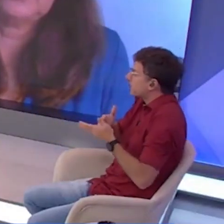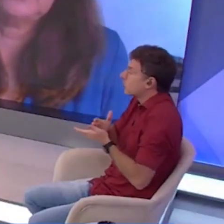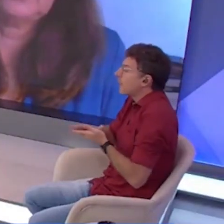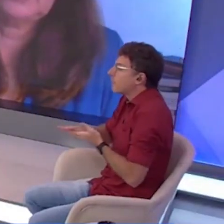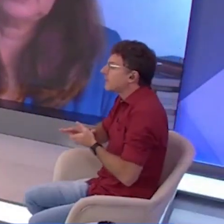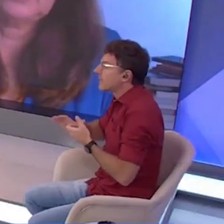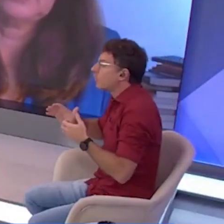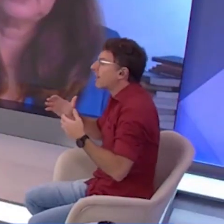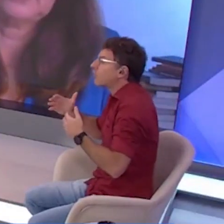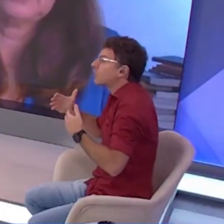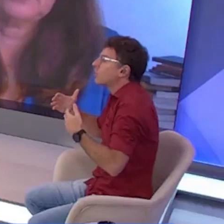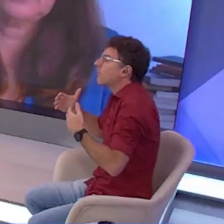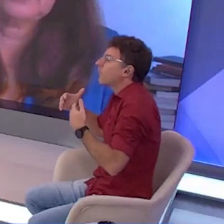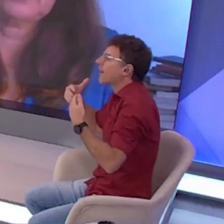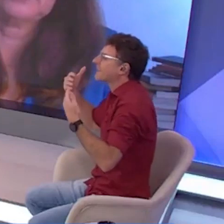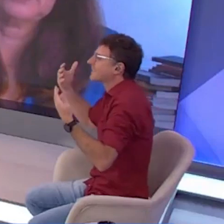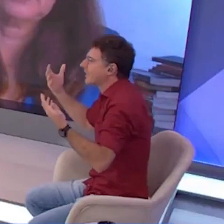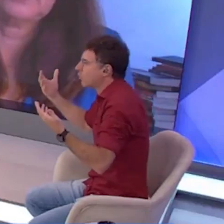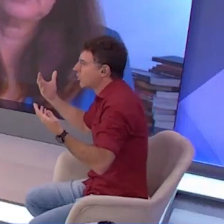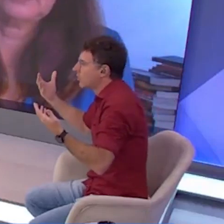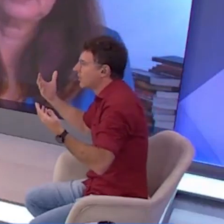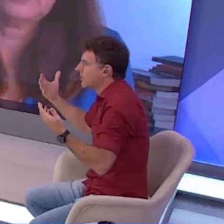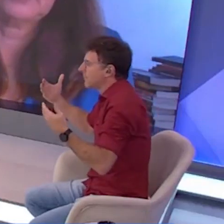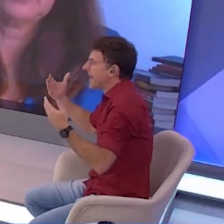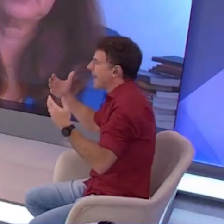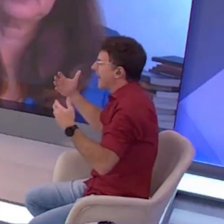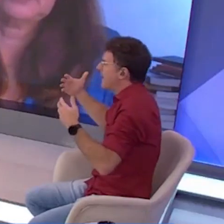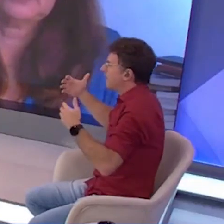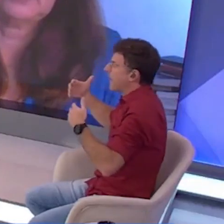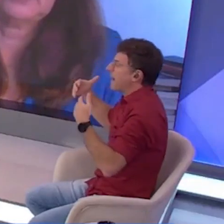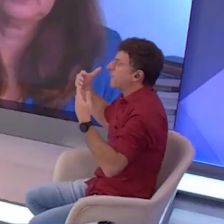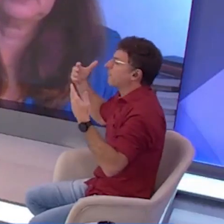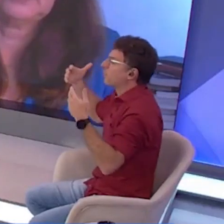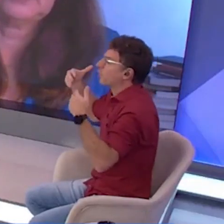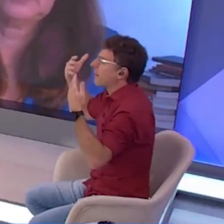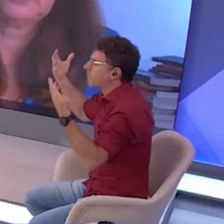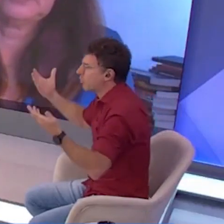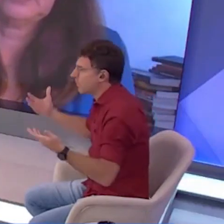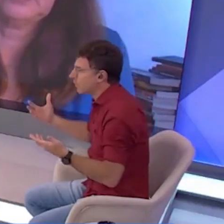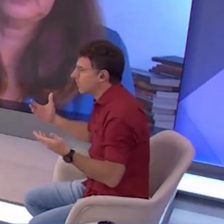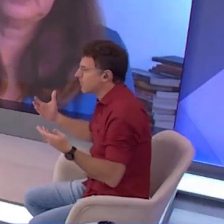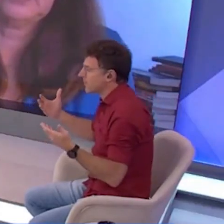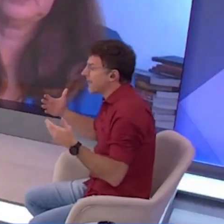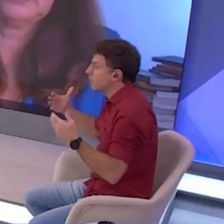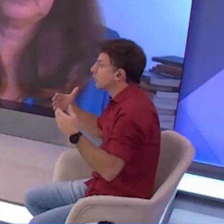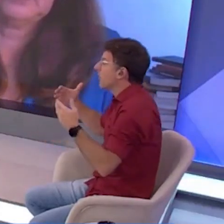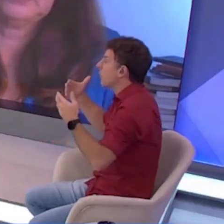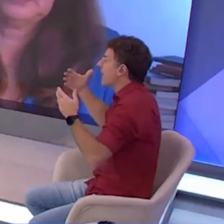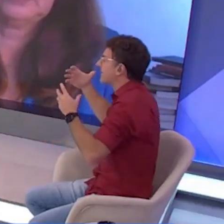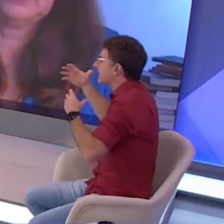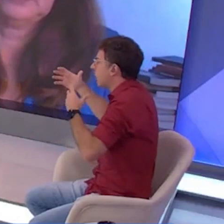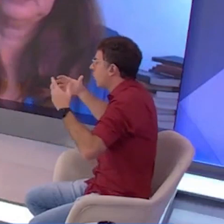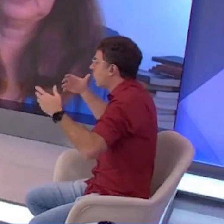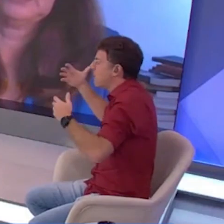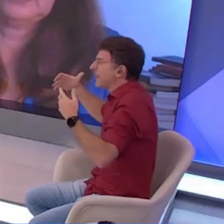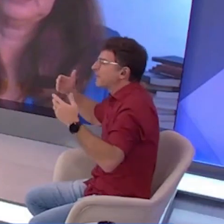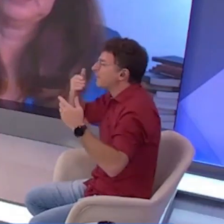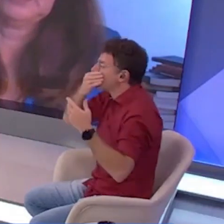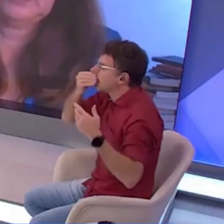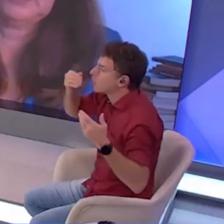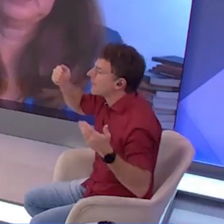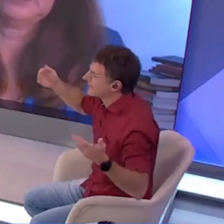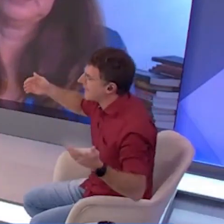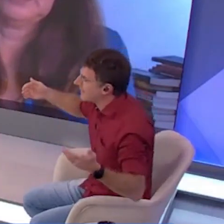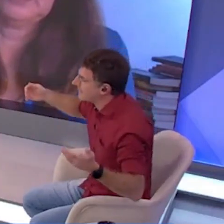Então, elas passam uma vida inteira. O cara não tem uma vocação para o que é público. Ele não tem uma vocação para